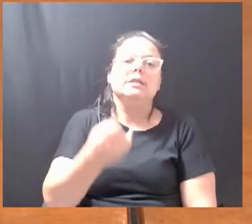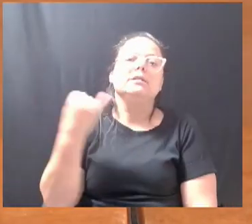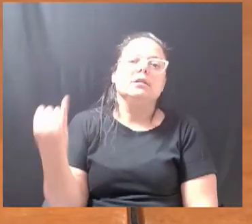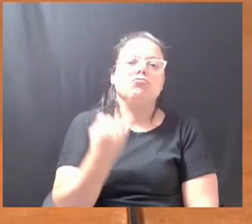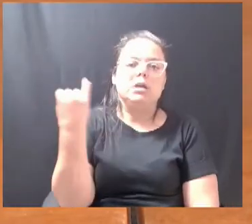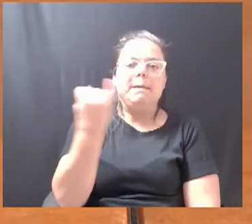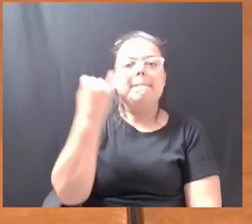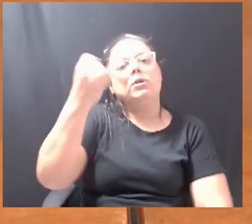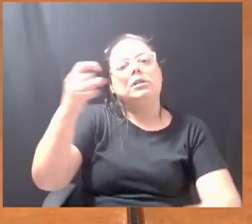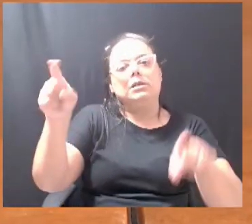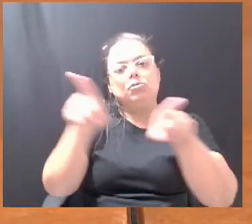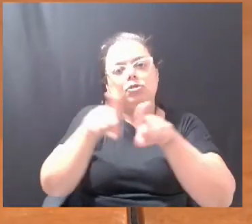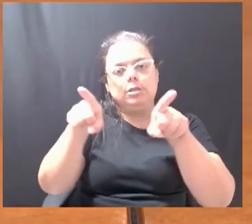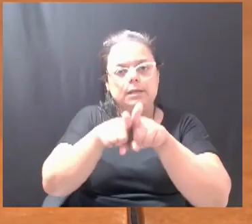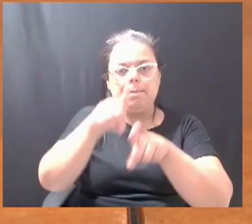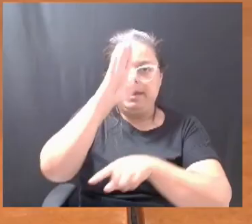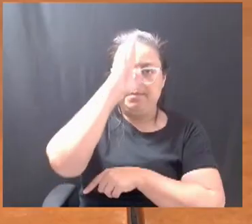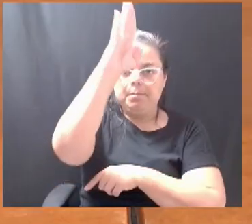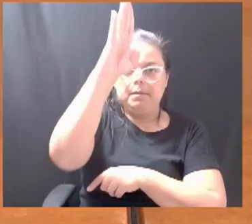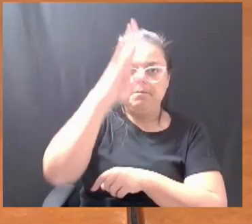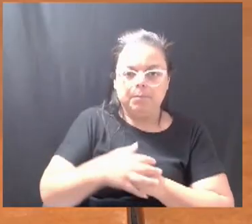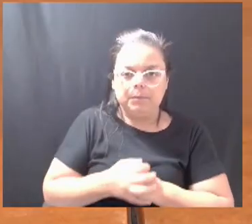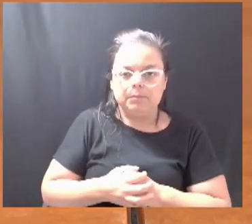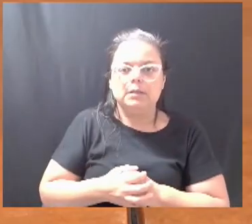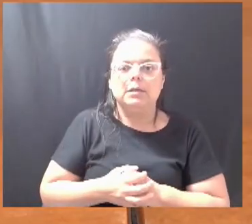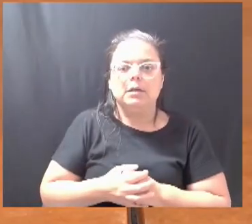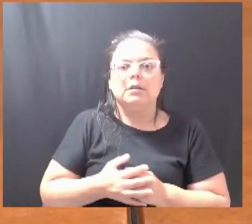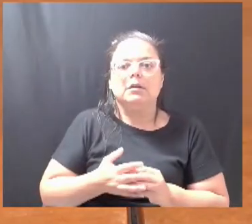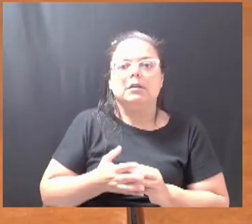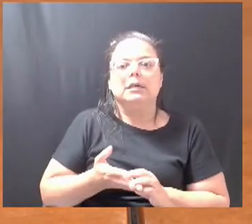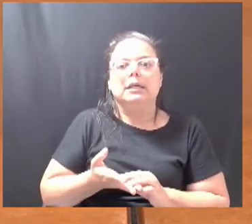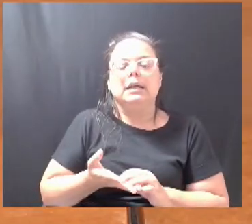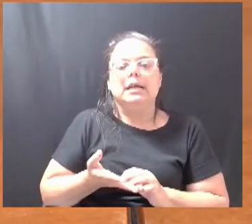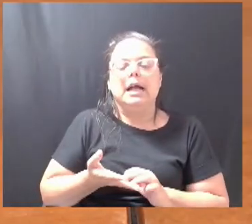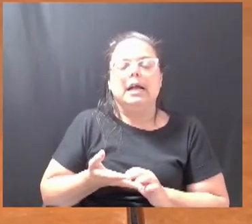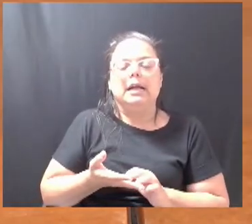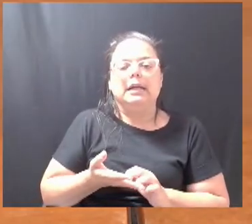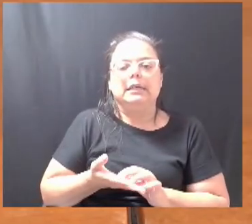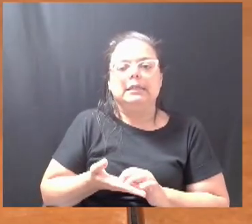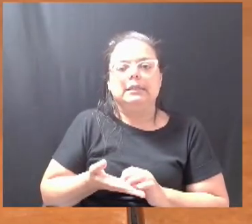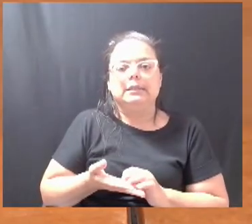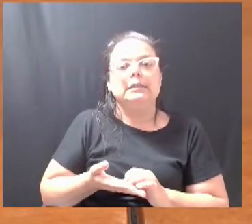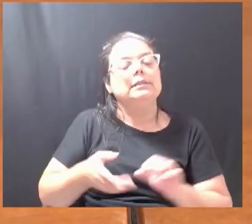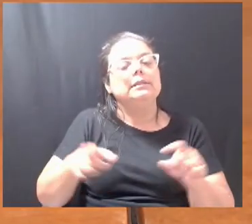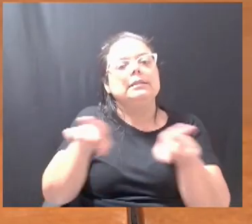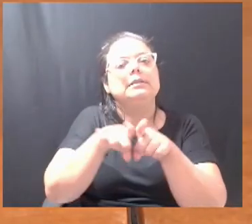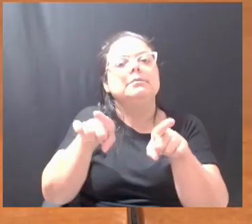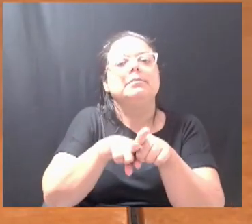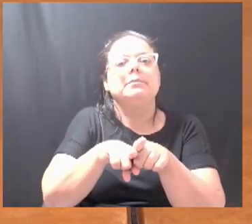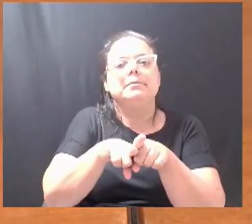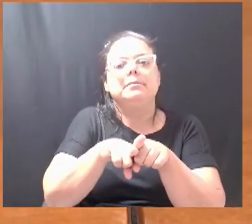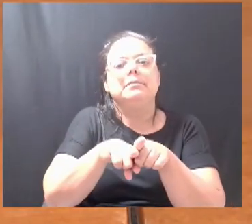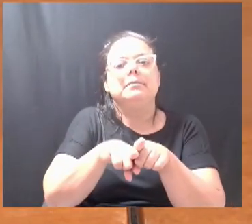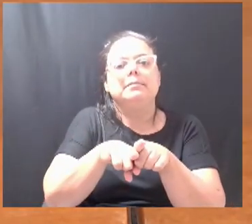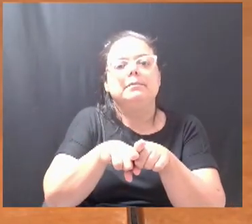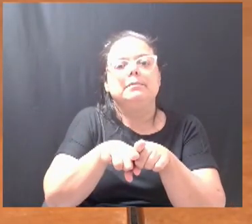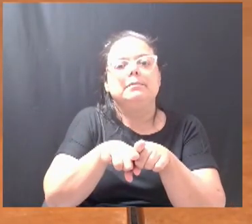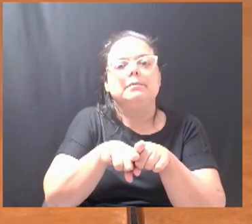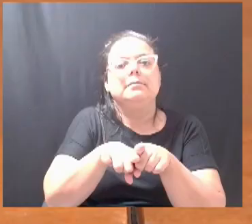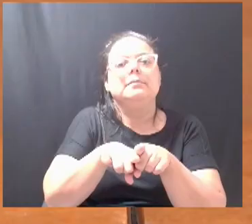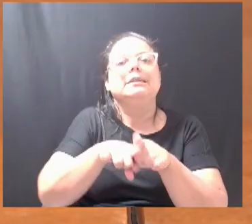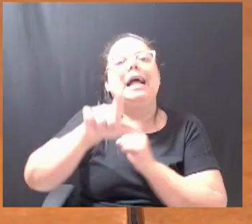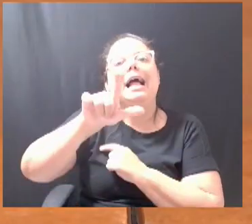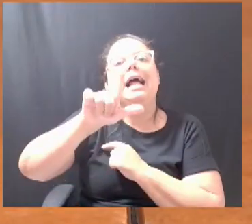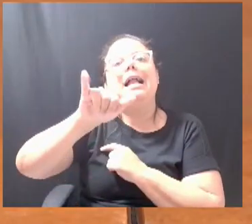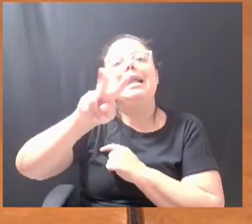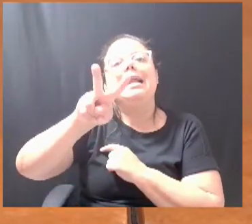principalmente. E pego emprestado a fala da Lívia. Quais são os 2